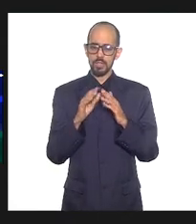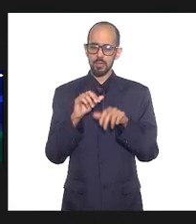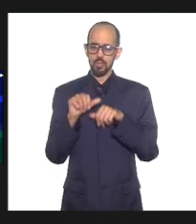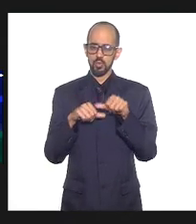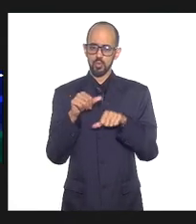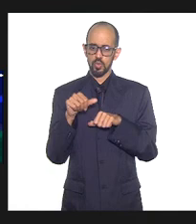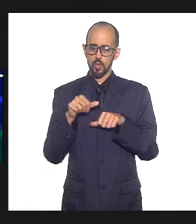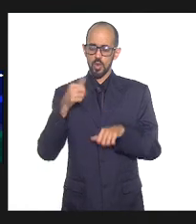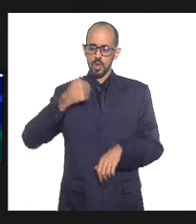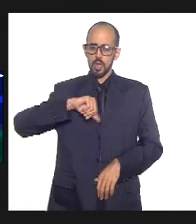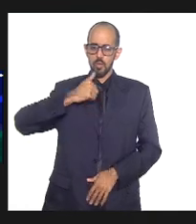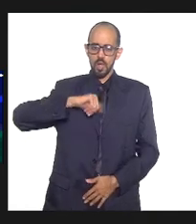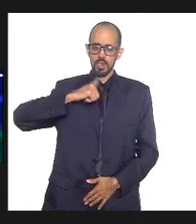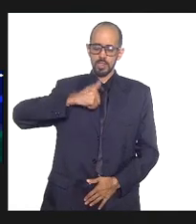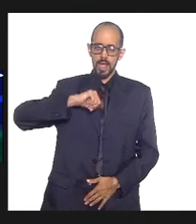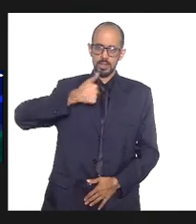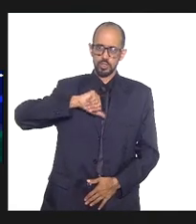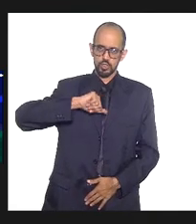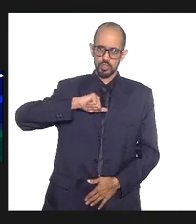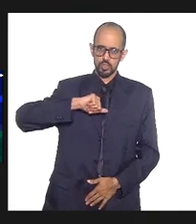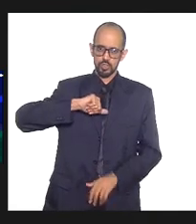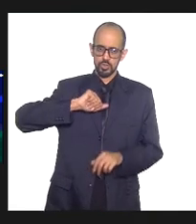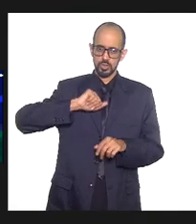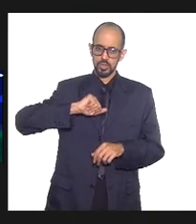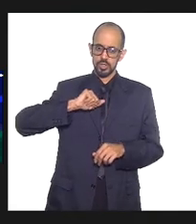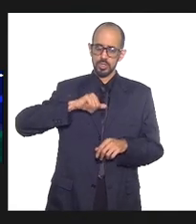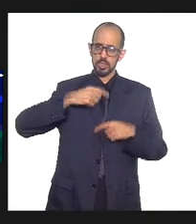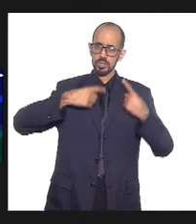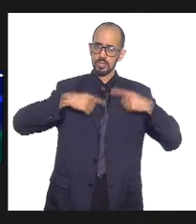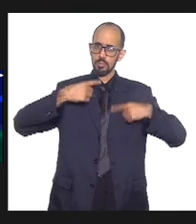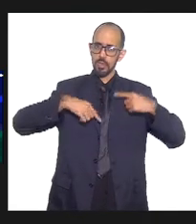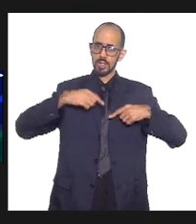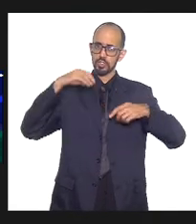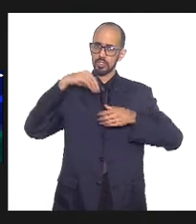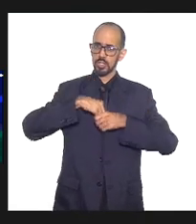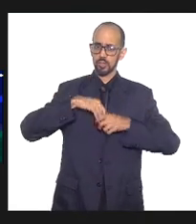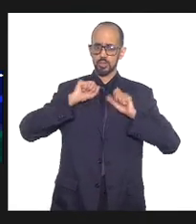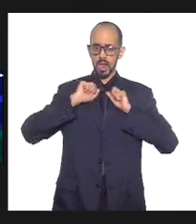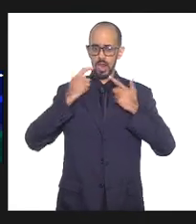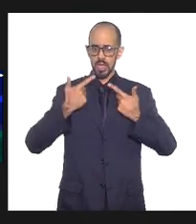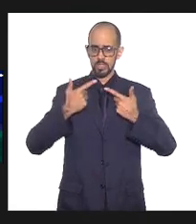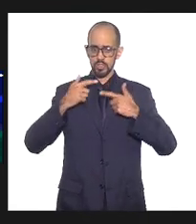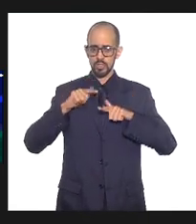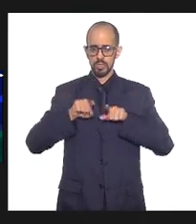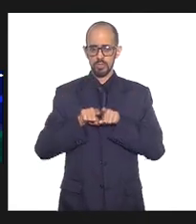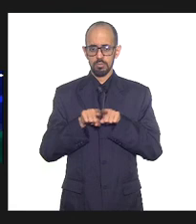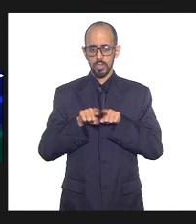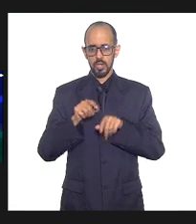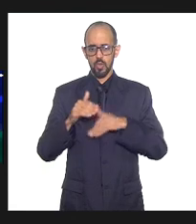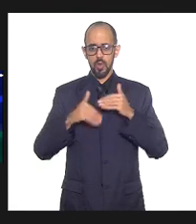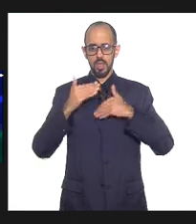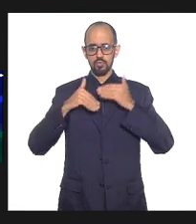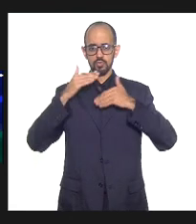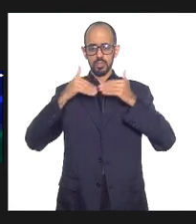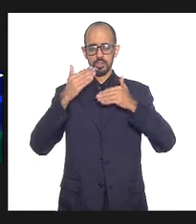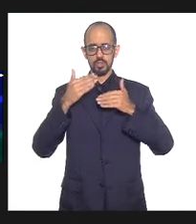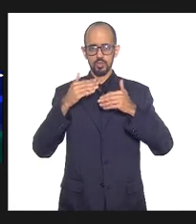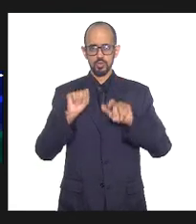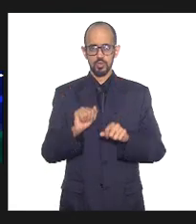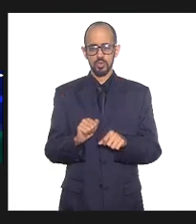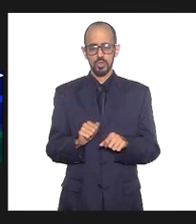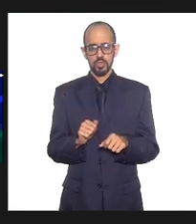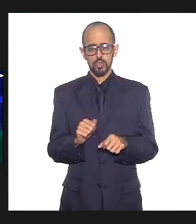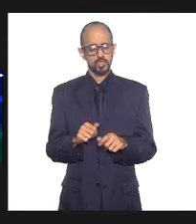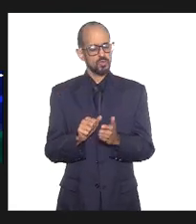a qualidade desse debate aqui dentro e com o avanço que a gente está tendo